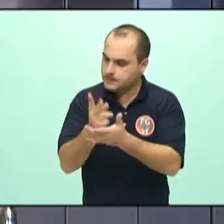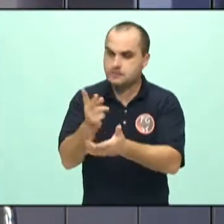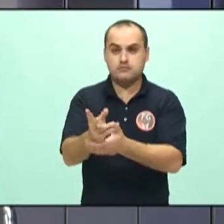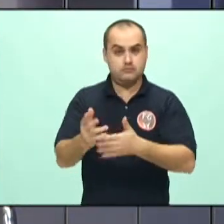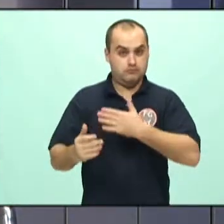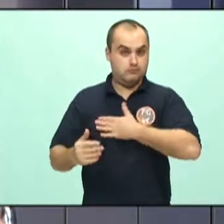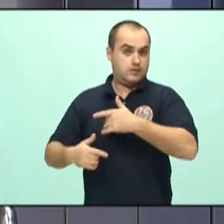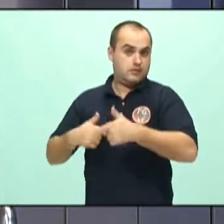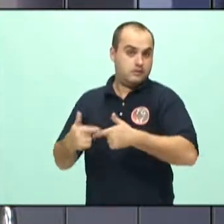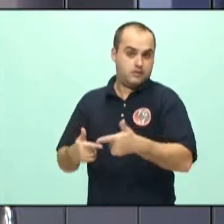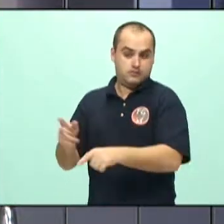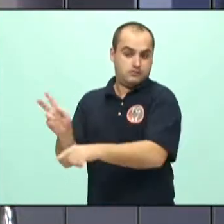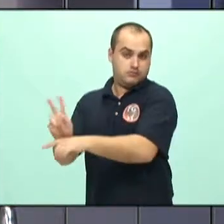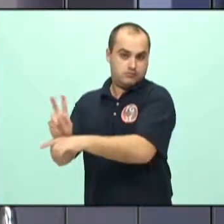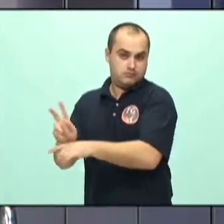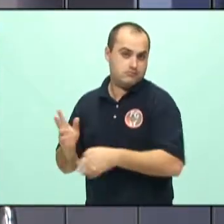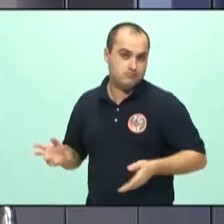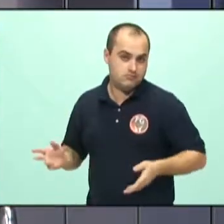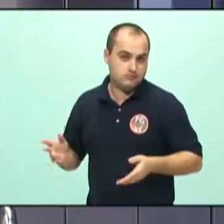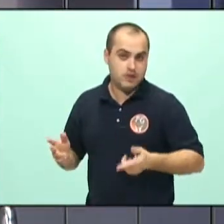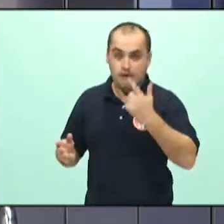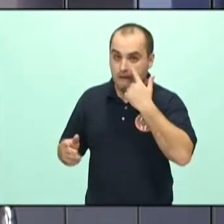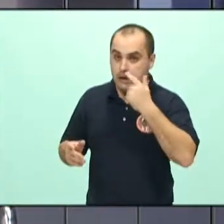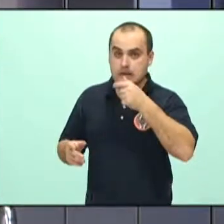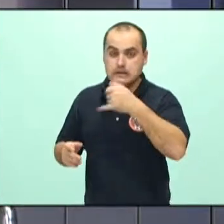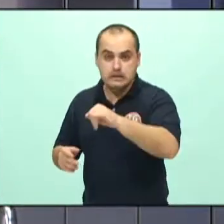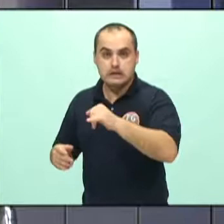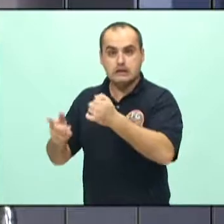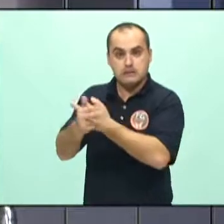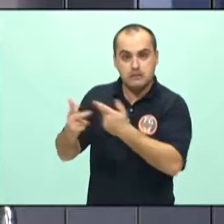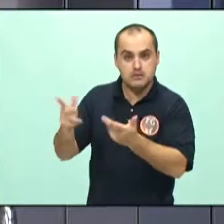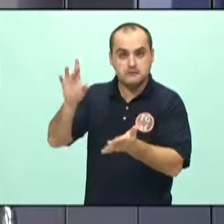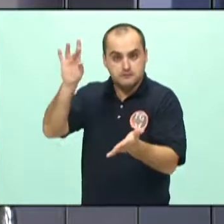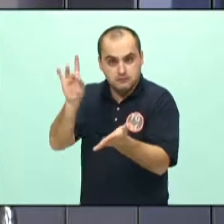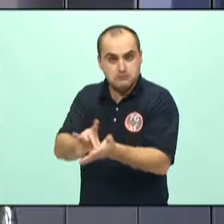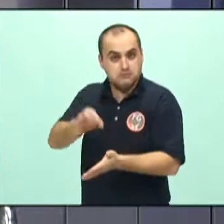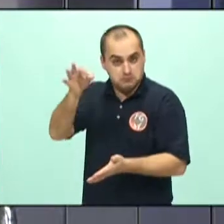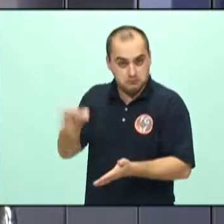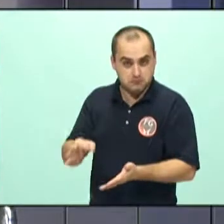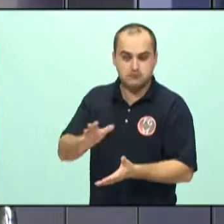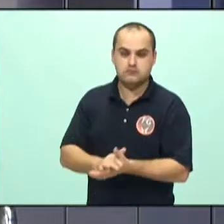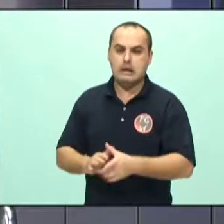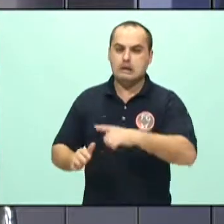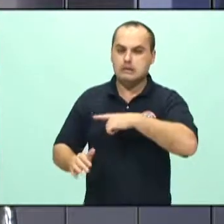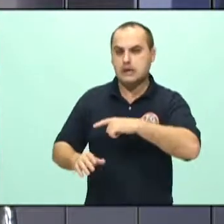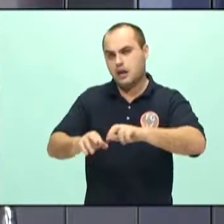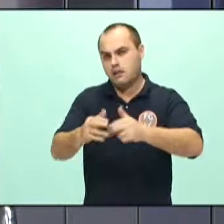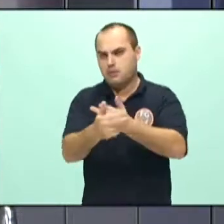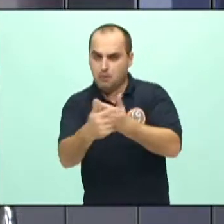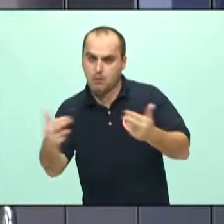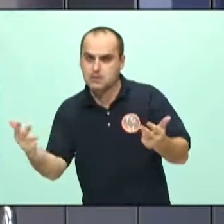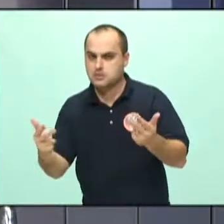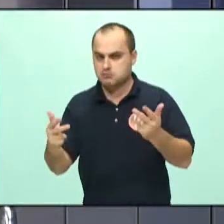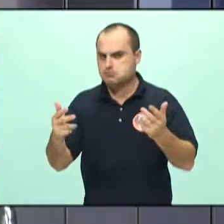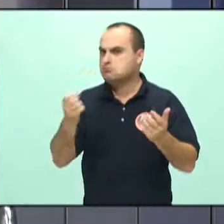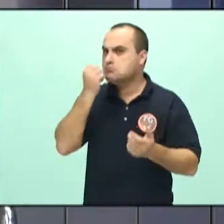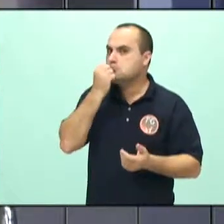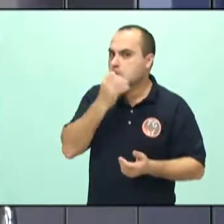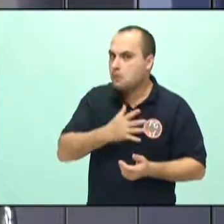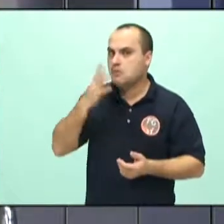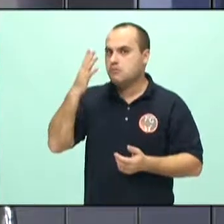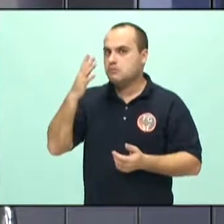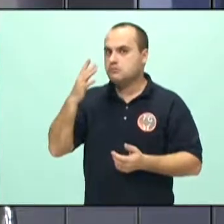trabalho, fiscalizar, verificar se as coisas estão funcionando. Tem coisas bacanas que nós verificamos sim. Essa semana